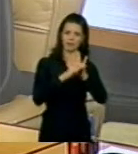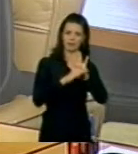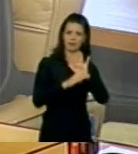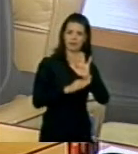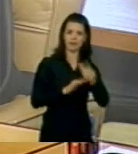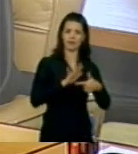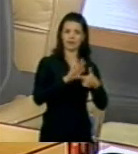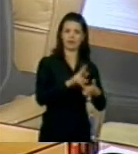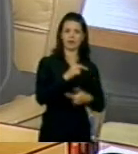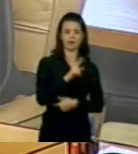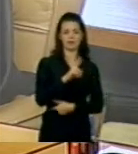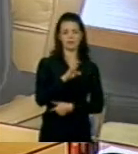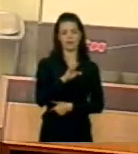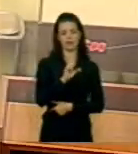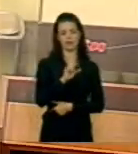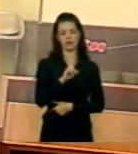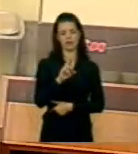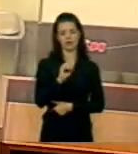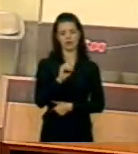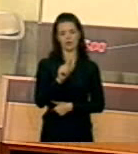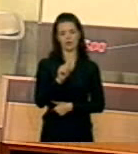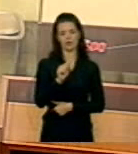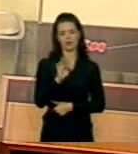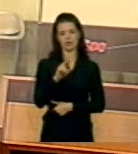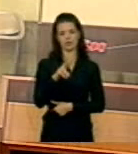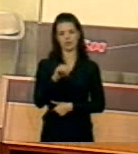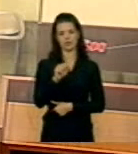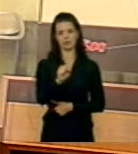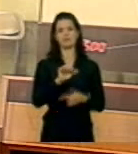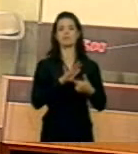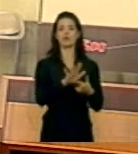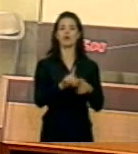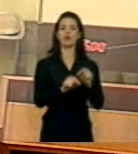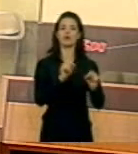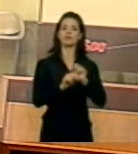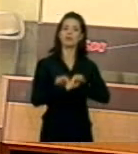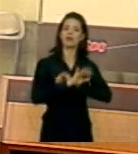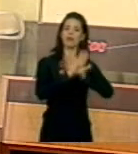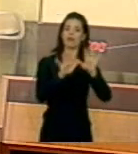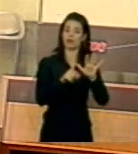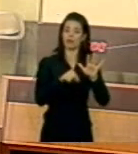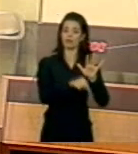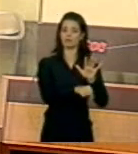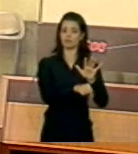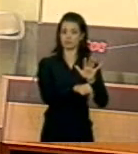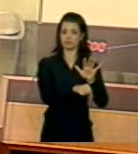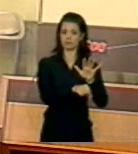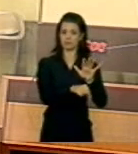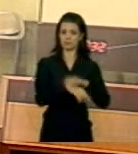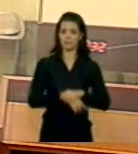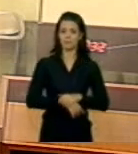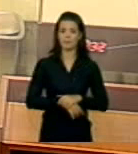regime das prerrogativas parlamentares, transparece ou faz transparecer, segundo a Câmara dos Deputados, nesta